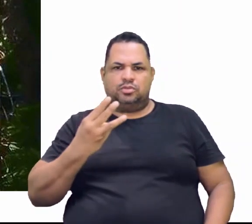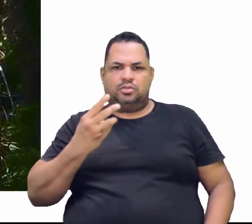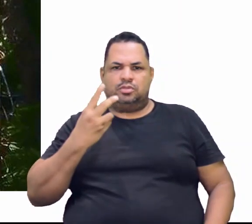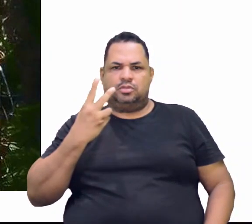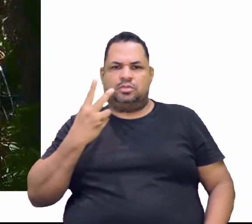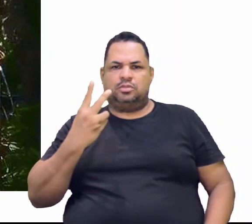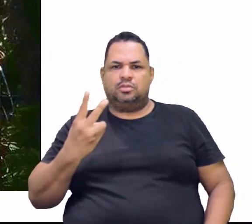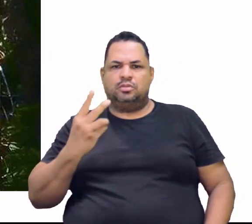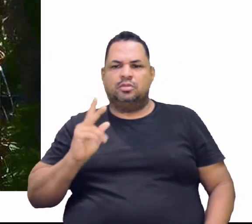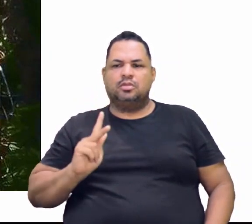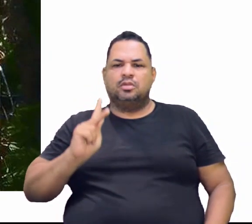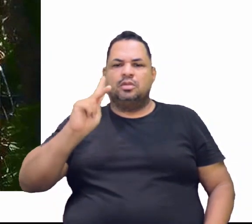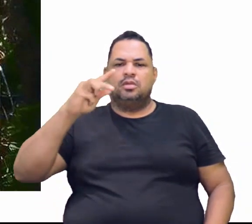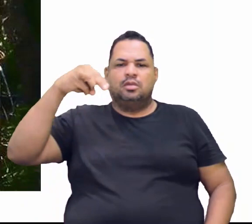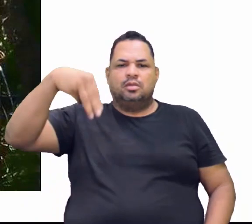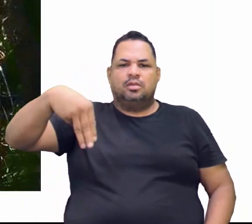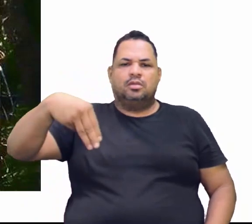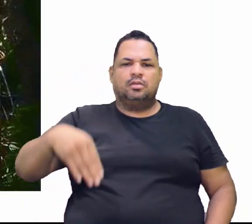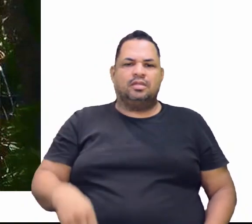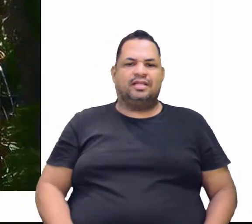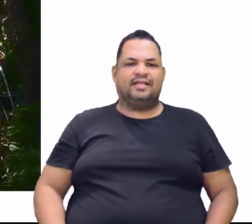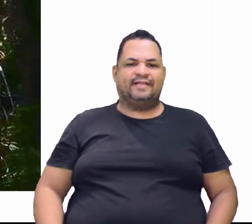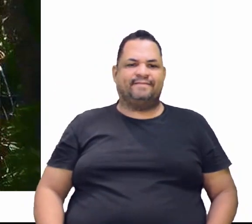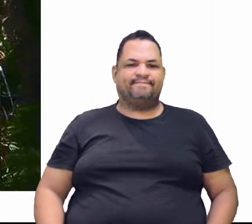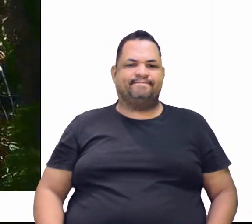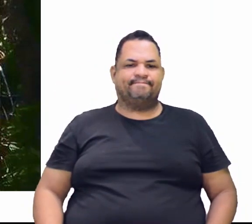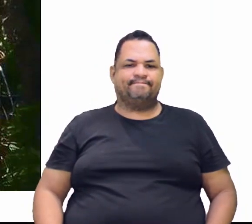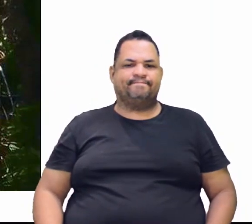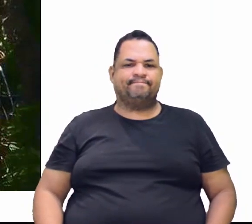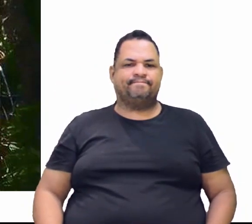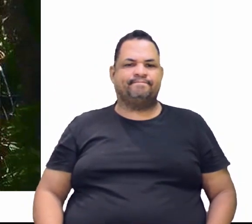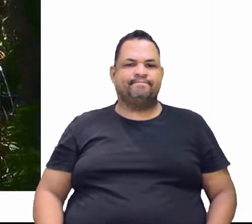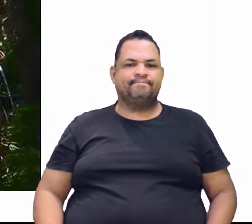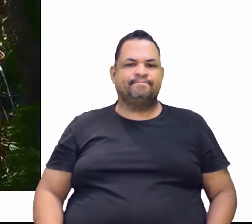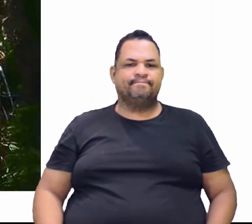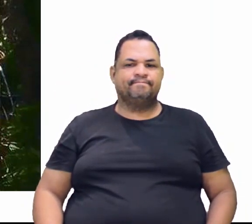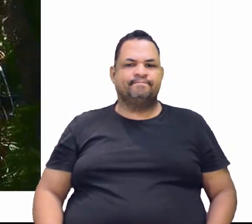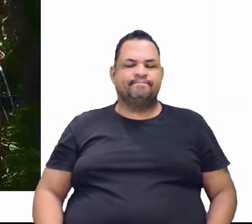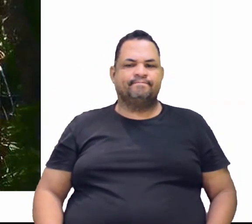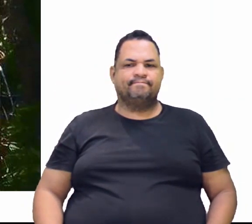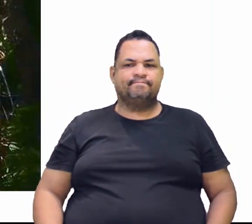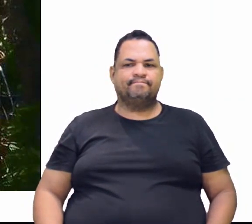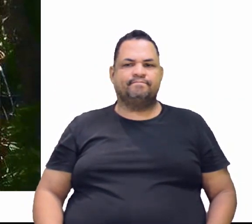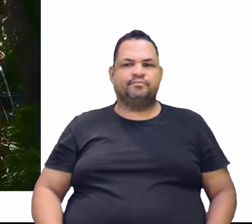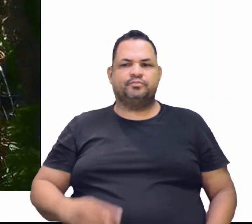2.232 km. Vamos lá. Se você pegar